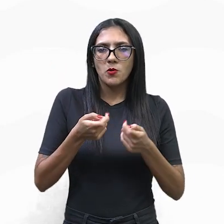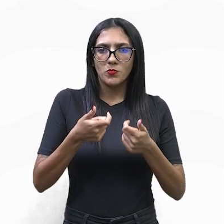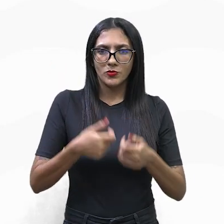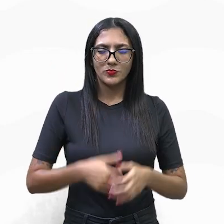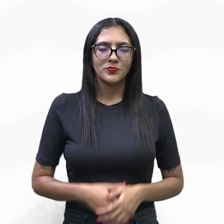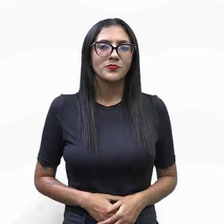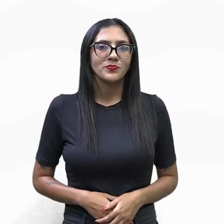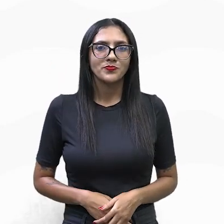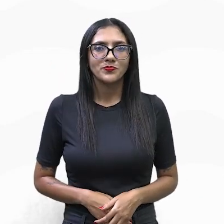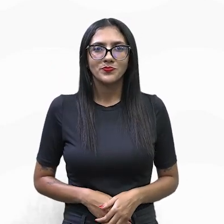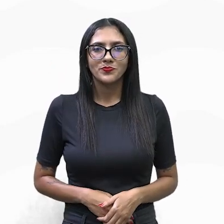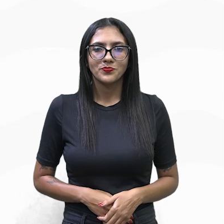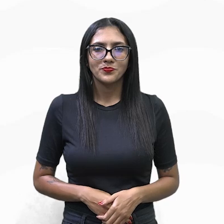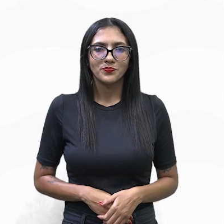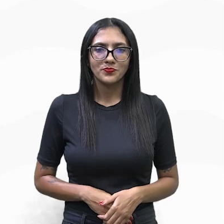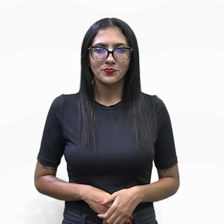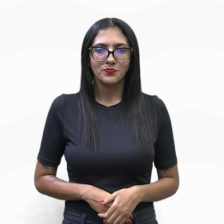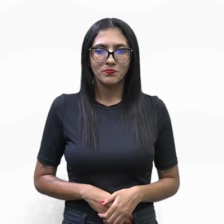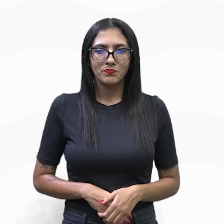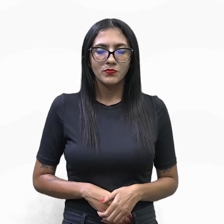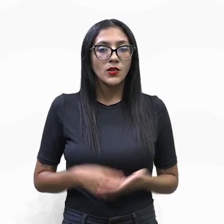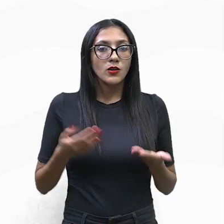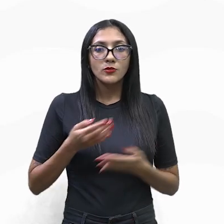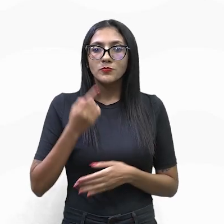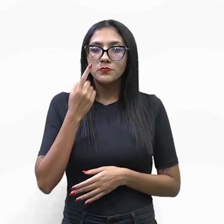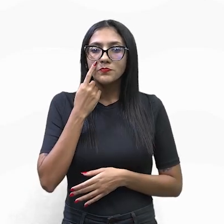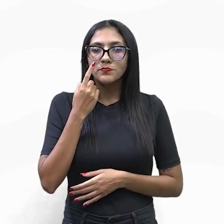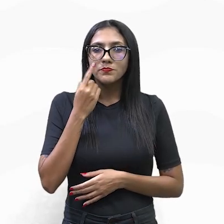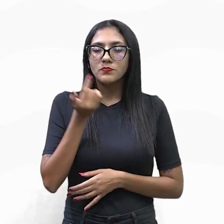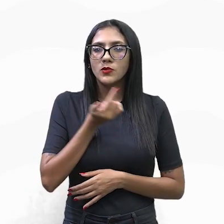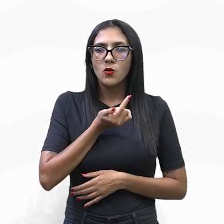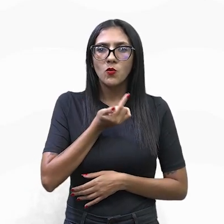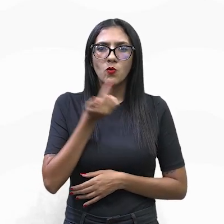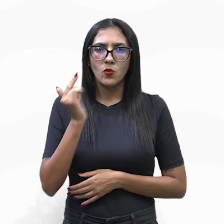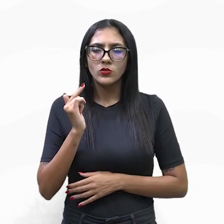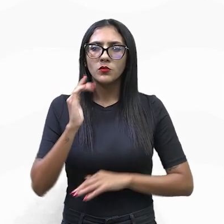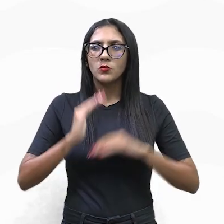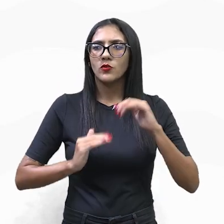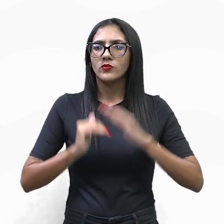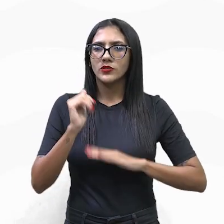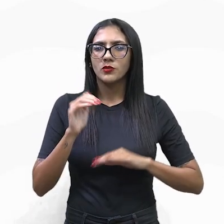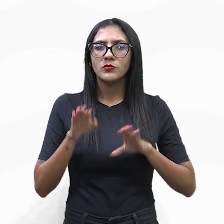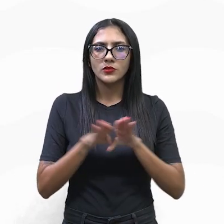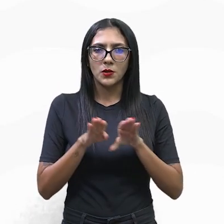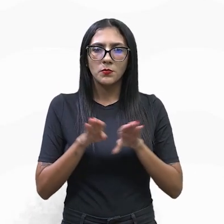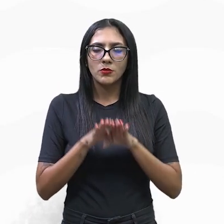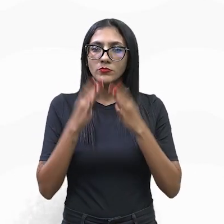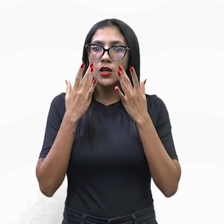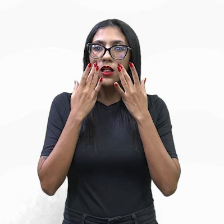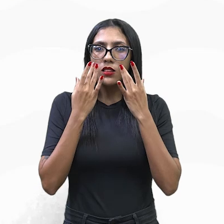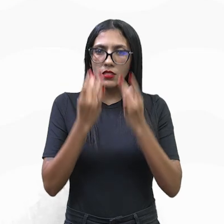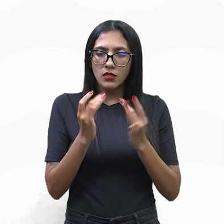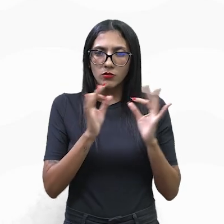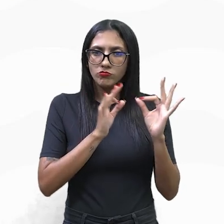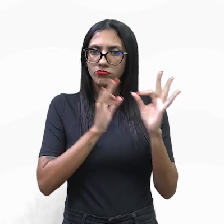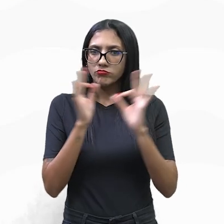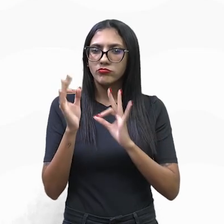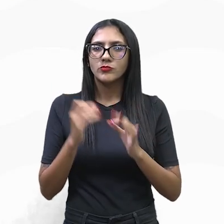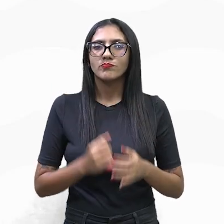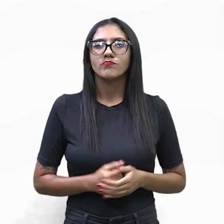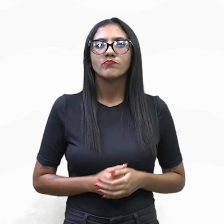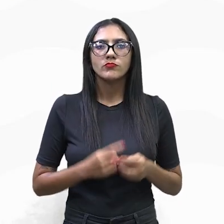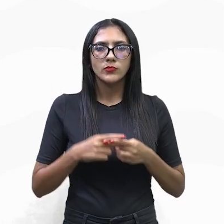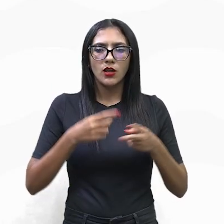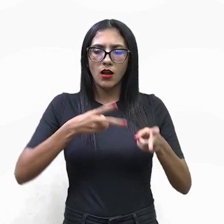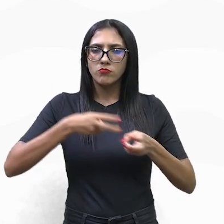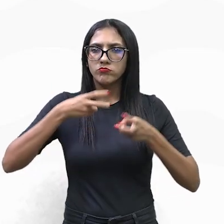professora? Exatamente. Aí nós vamos ver mais uma profissão, tá? De olho na tela, para que você não perca nenhuma informação. Extrativista